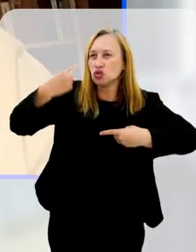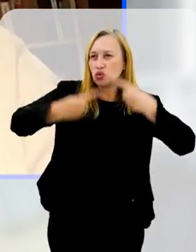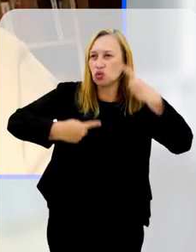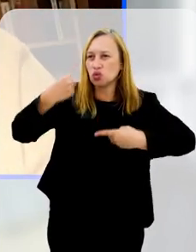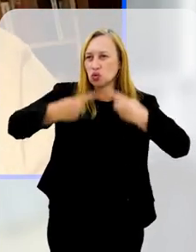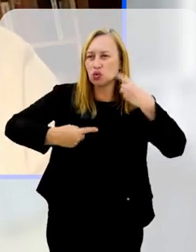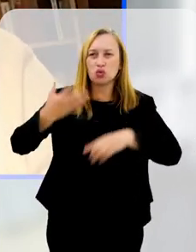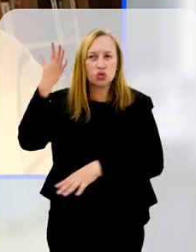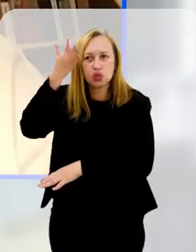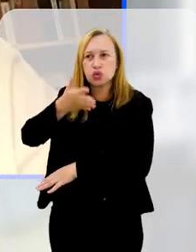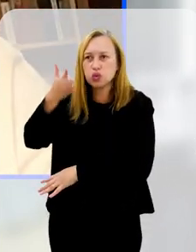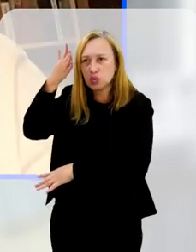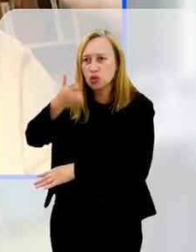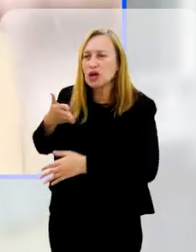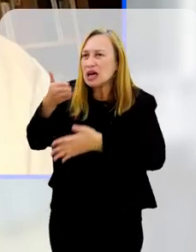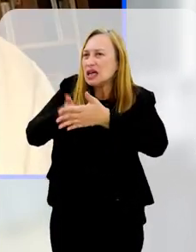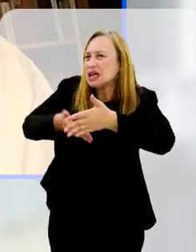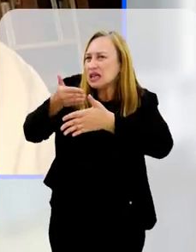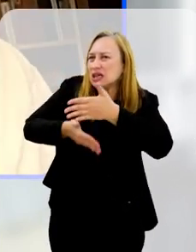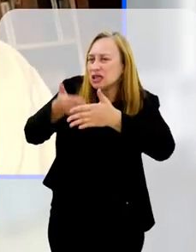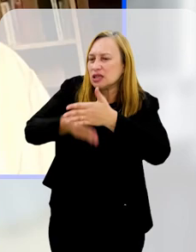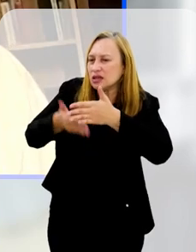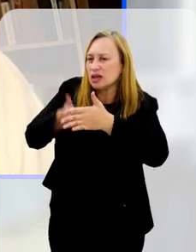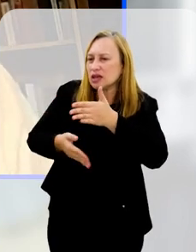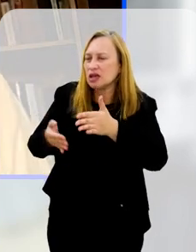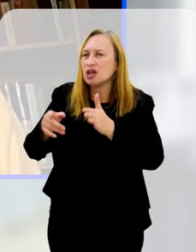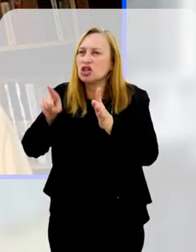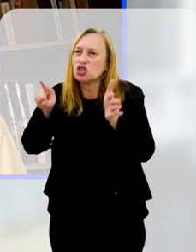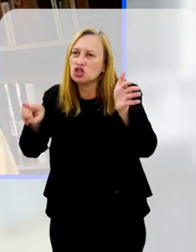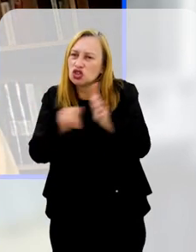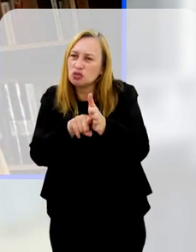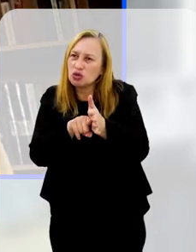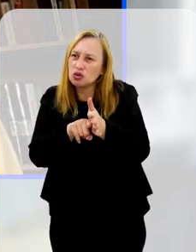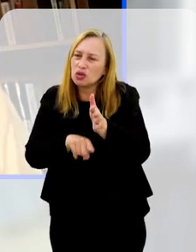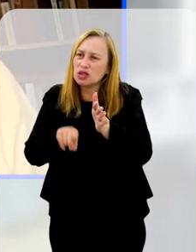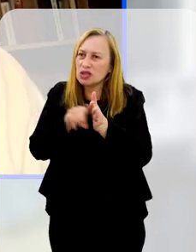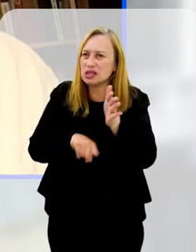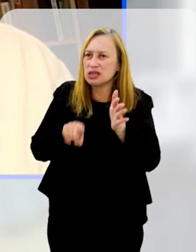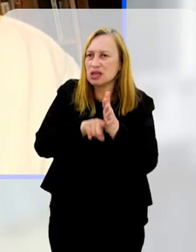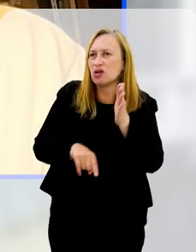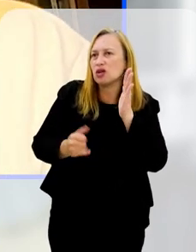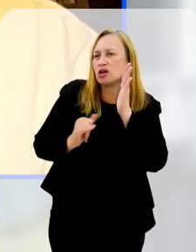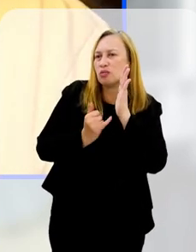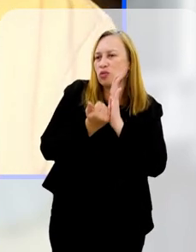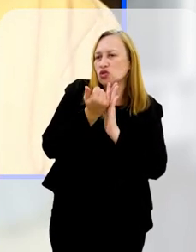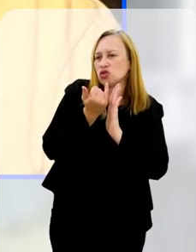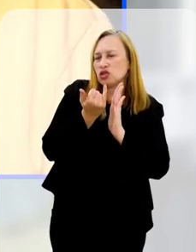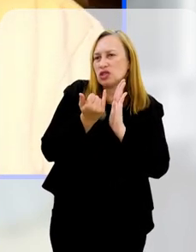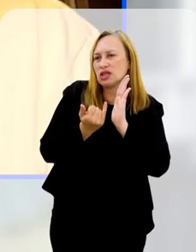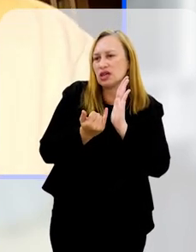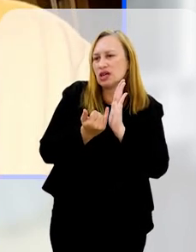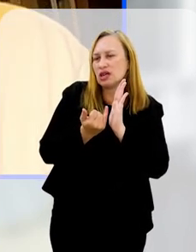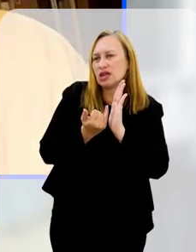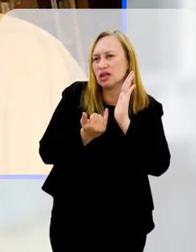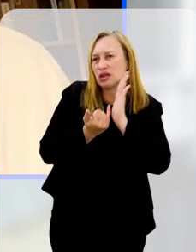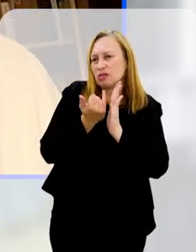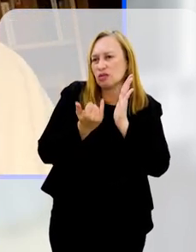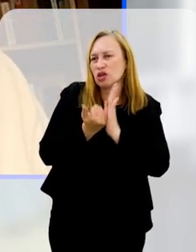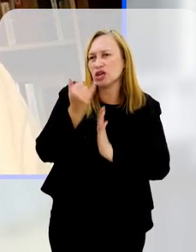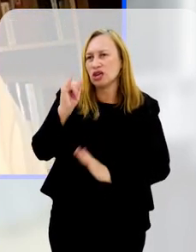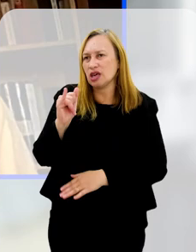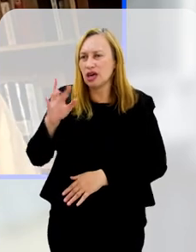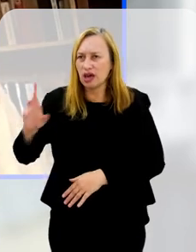sentido de você limitar o abatimento do imposto de renda da declaração de planos de